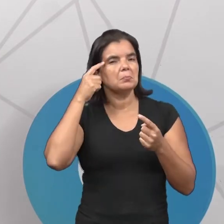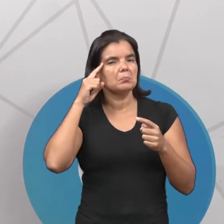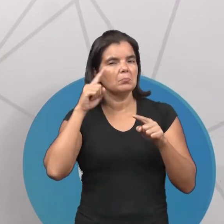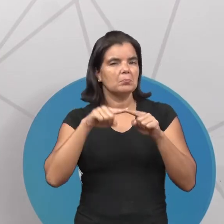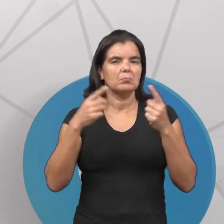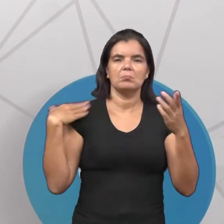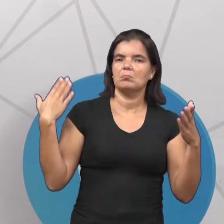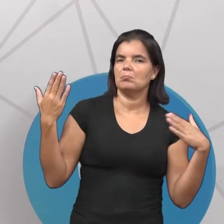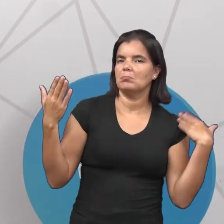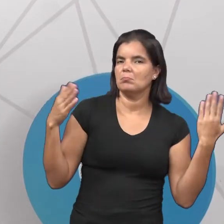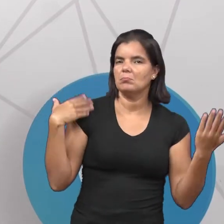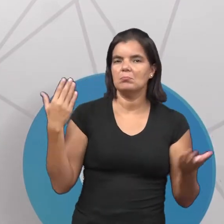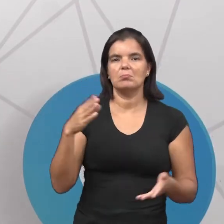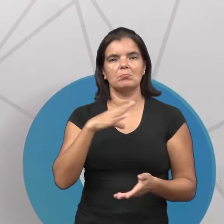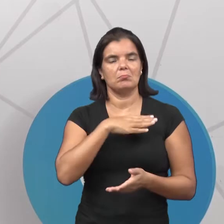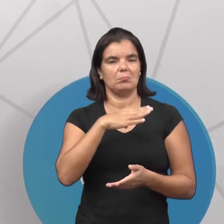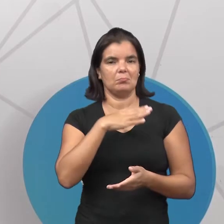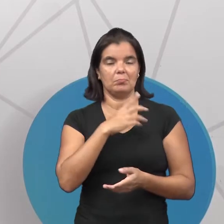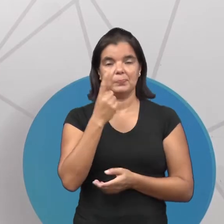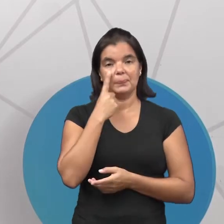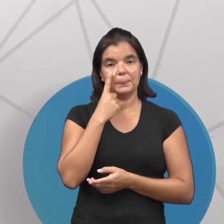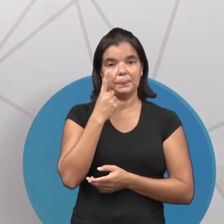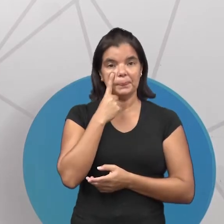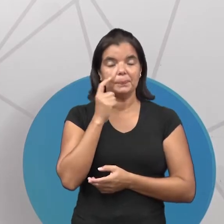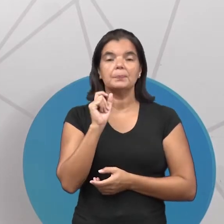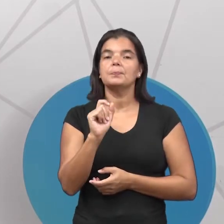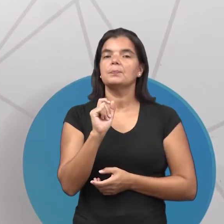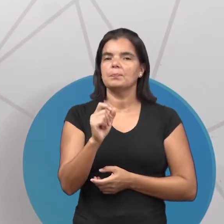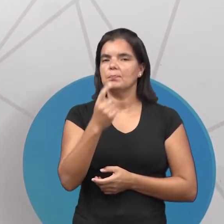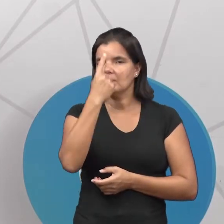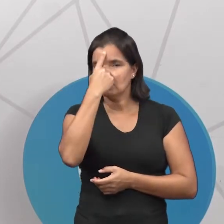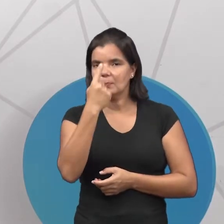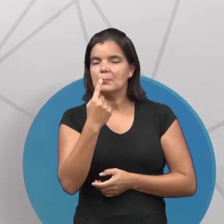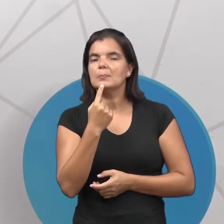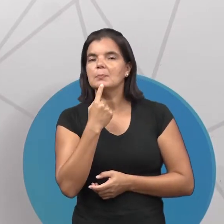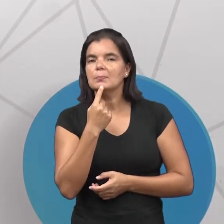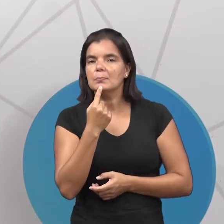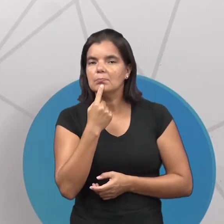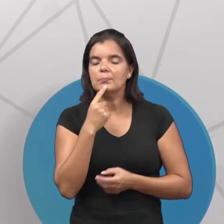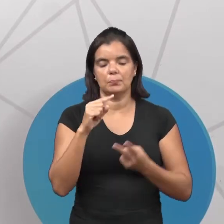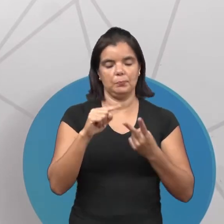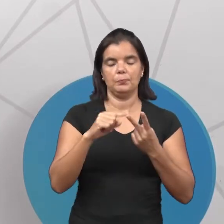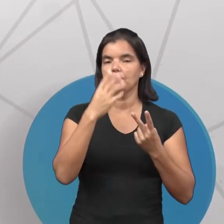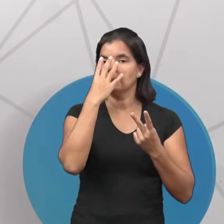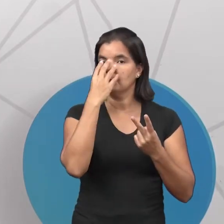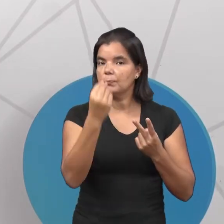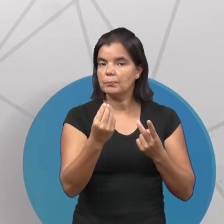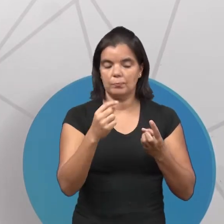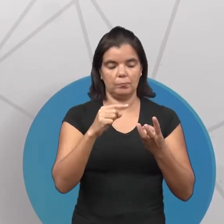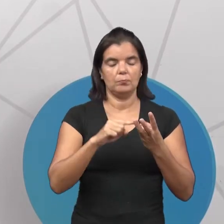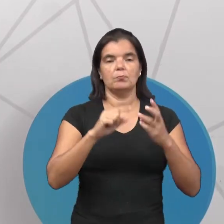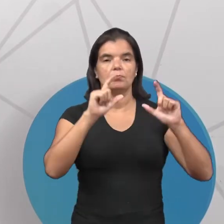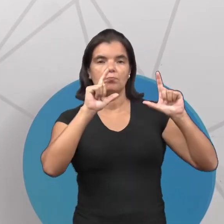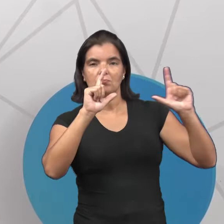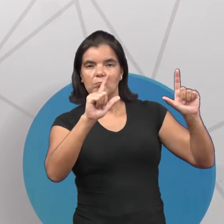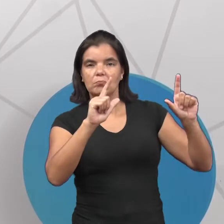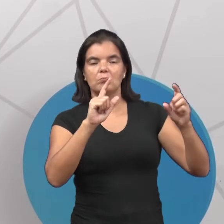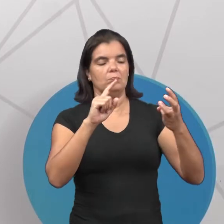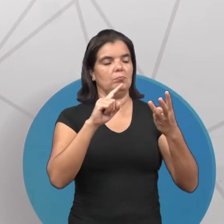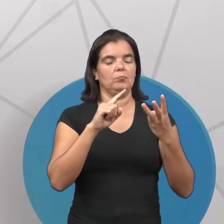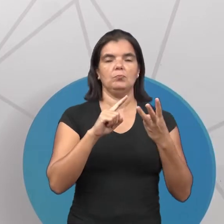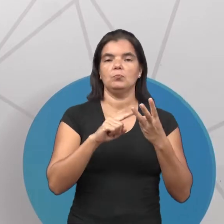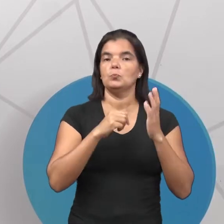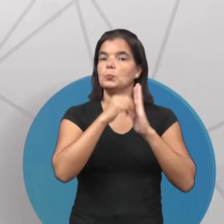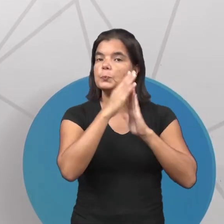na cidade e aí nós vemos imagens, fotografias, outdoor,